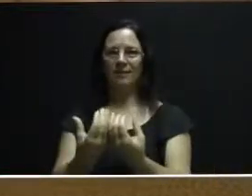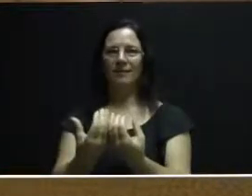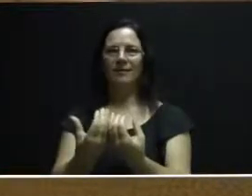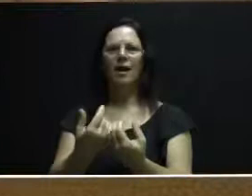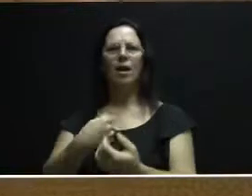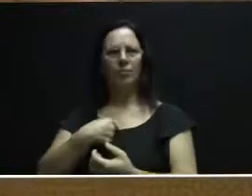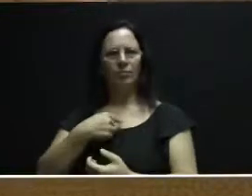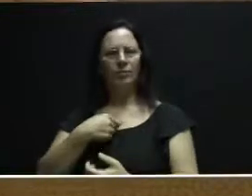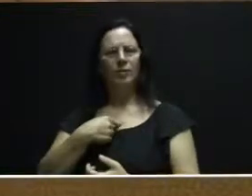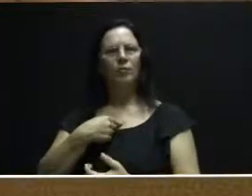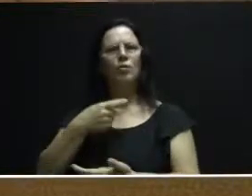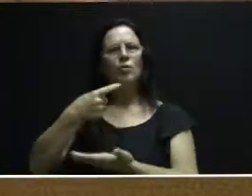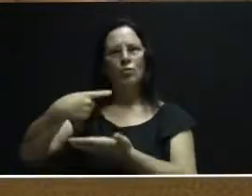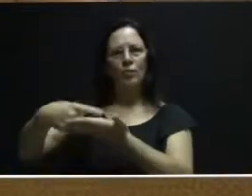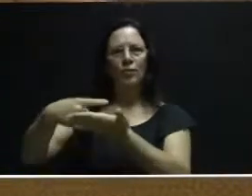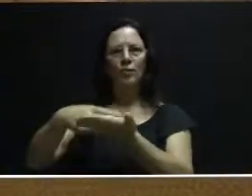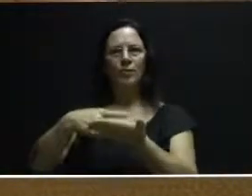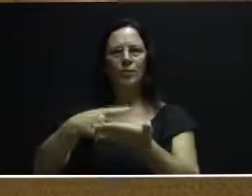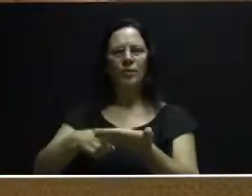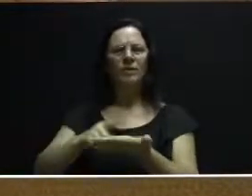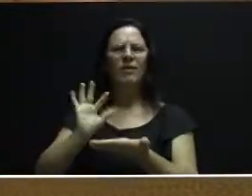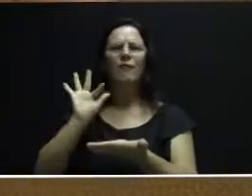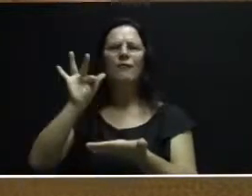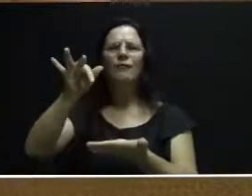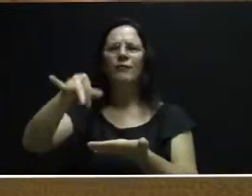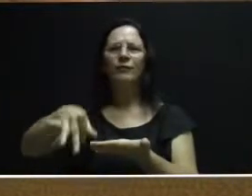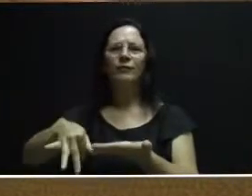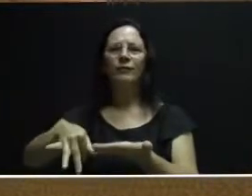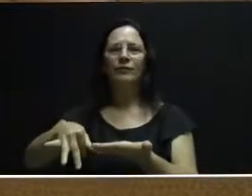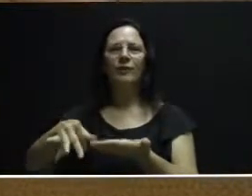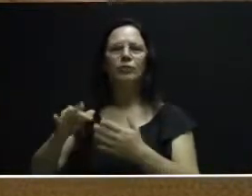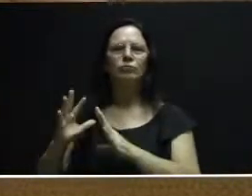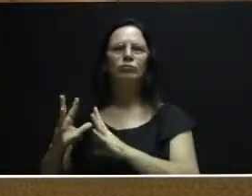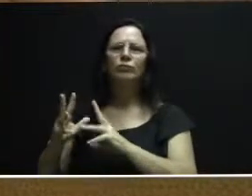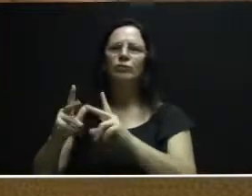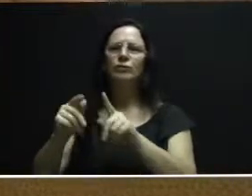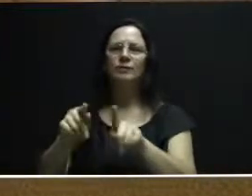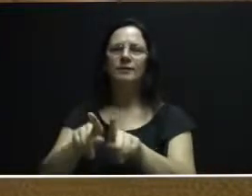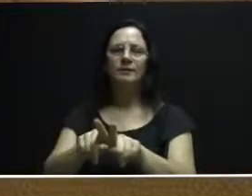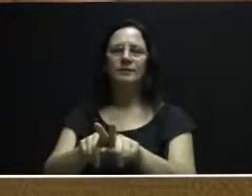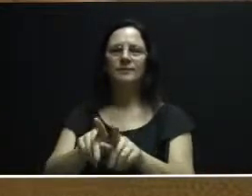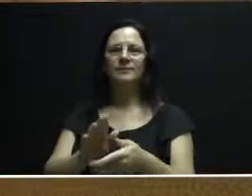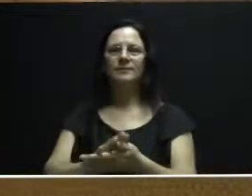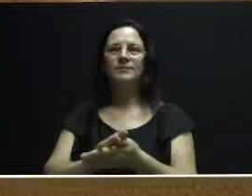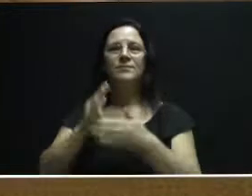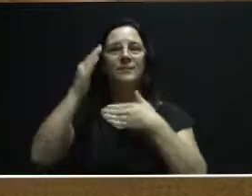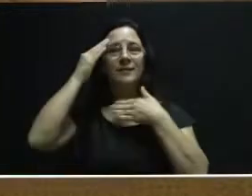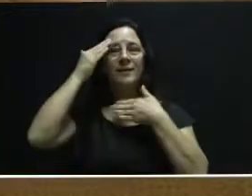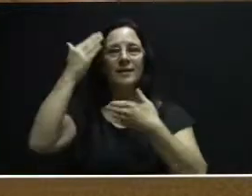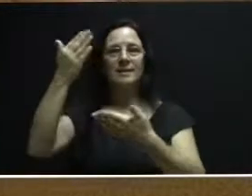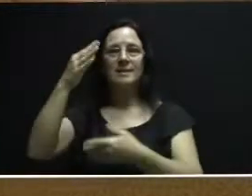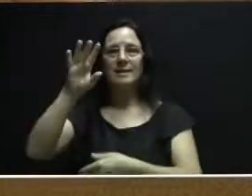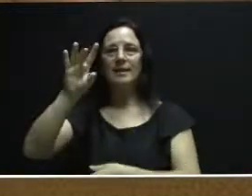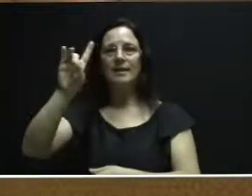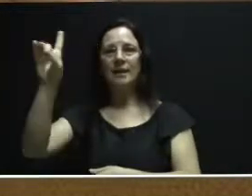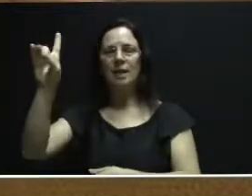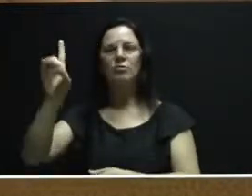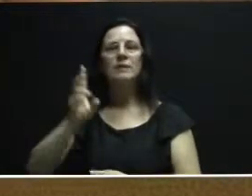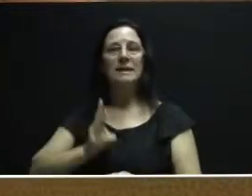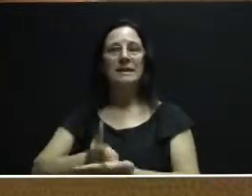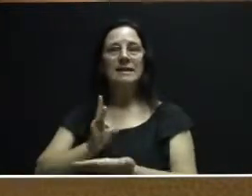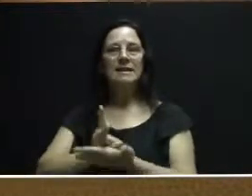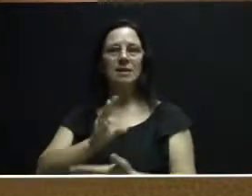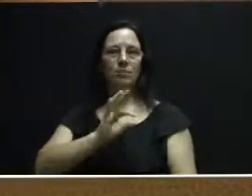meu papel, vou aí até o fim da minha carreira, não sei até quando, agradecer a Deus por estar aí na prefeitura há